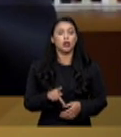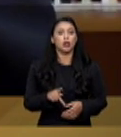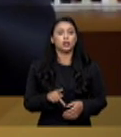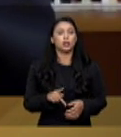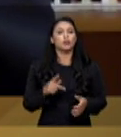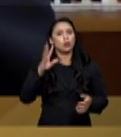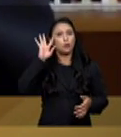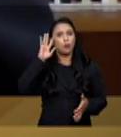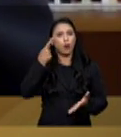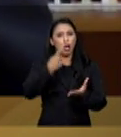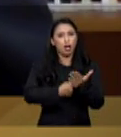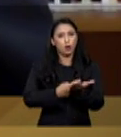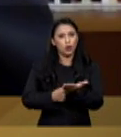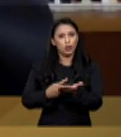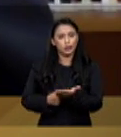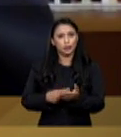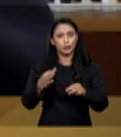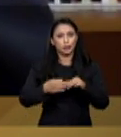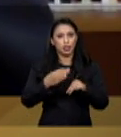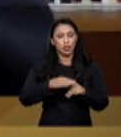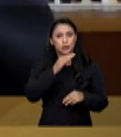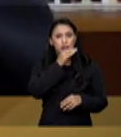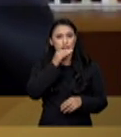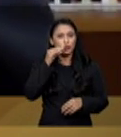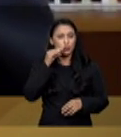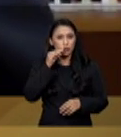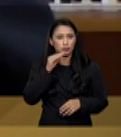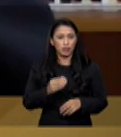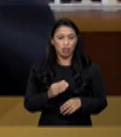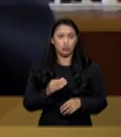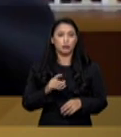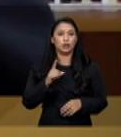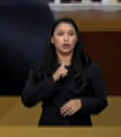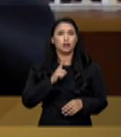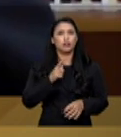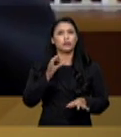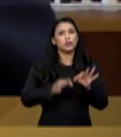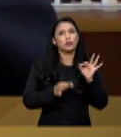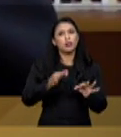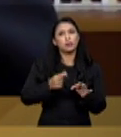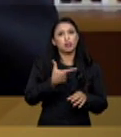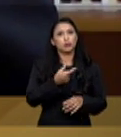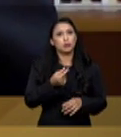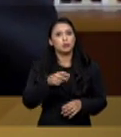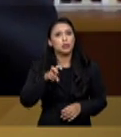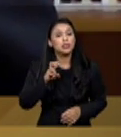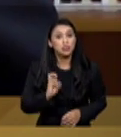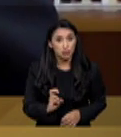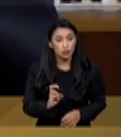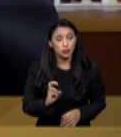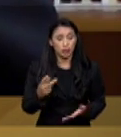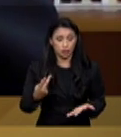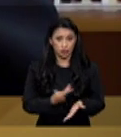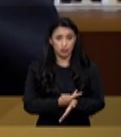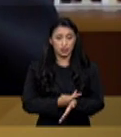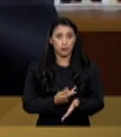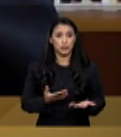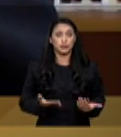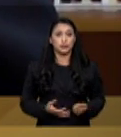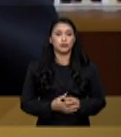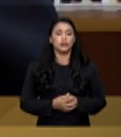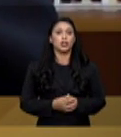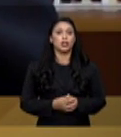Mello, do mandato de segurança 24.831, julgado em 2005. Por videoconferência, vota o ministro